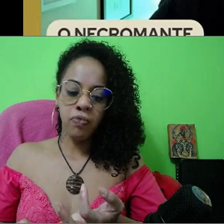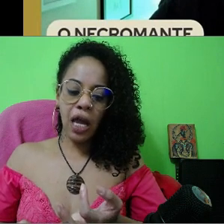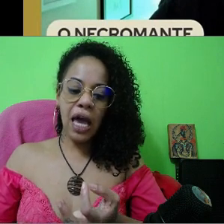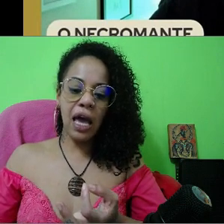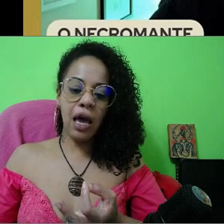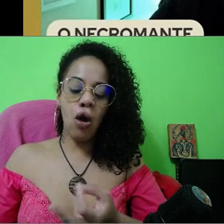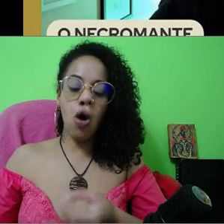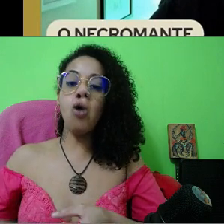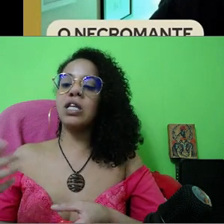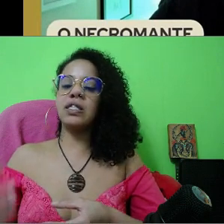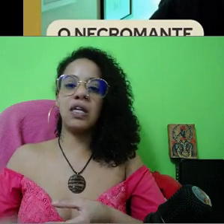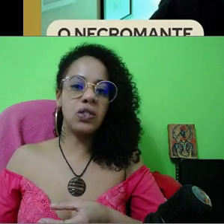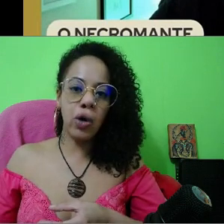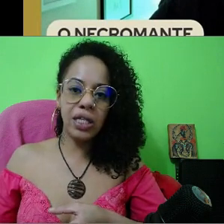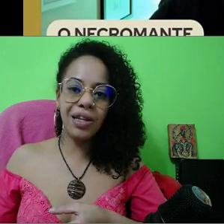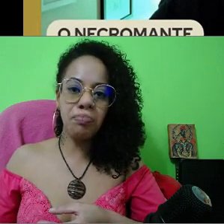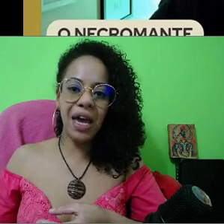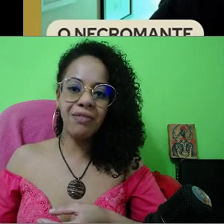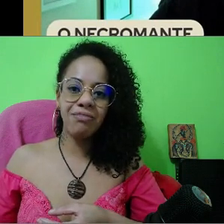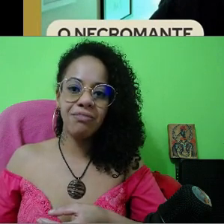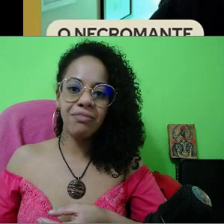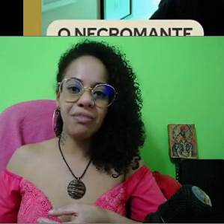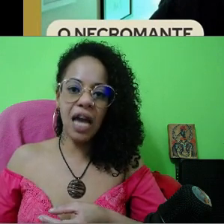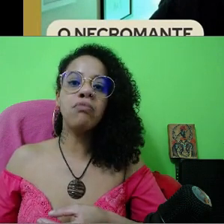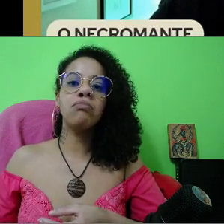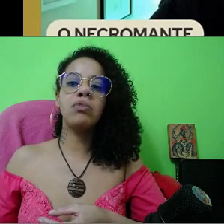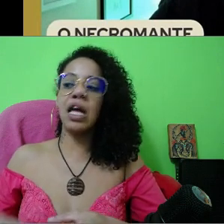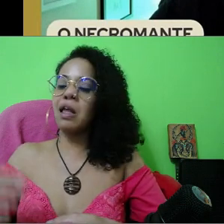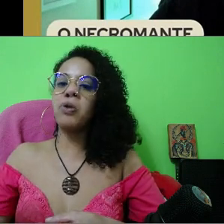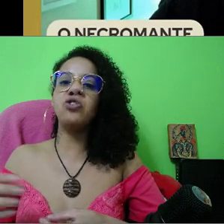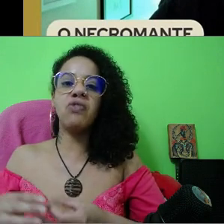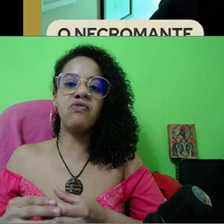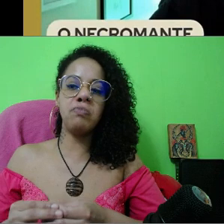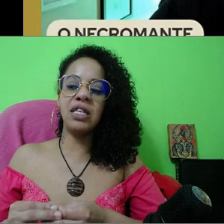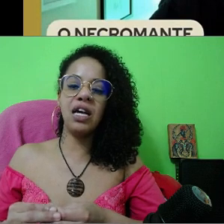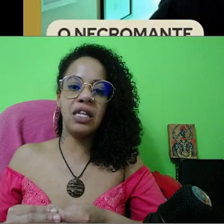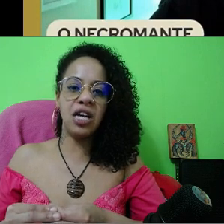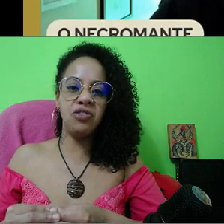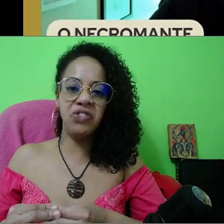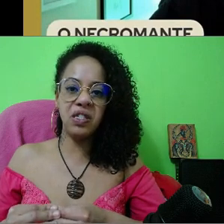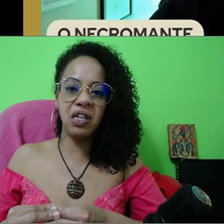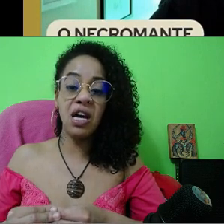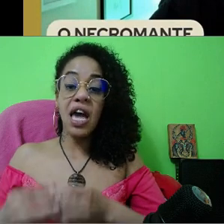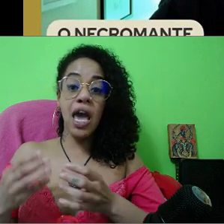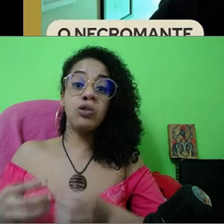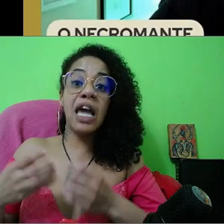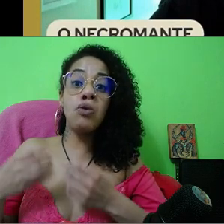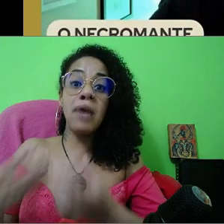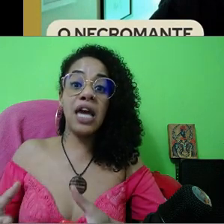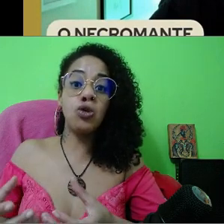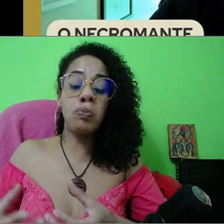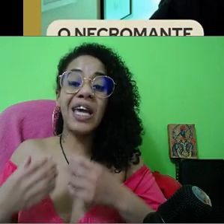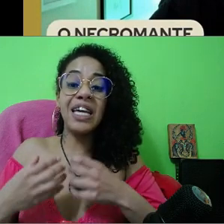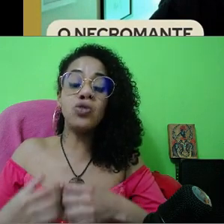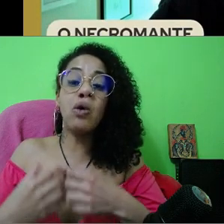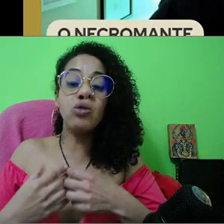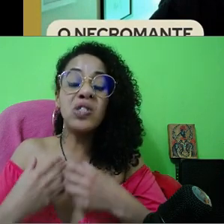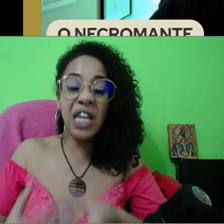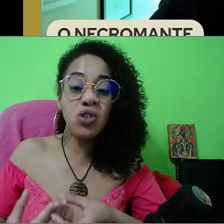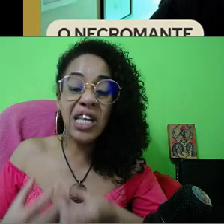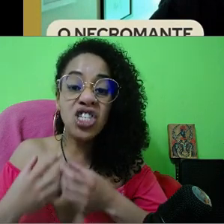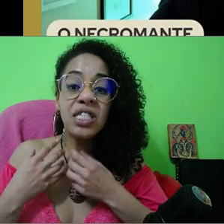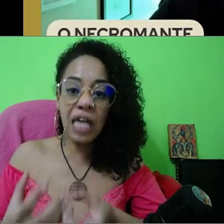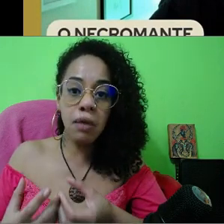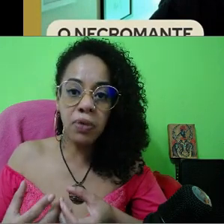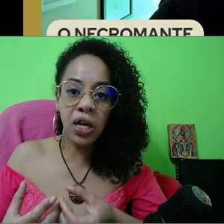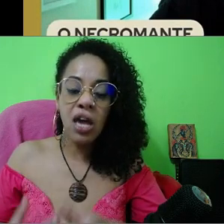de outras questões também né que até pode envolver minha integridade física eu tenho medo porque isso